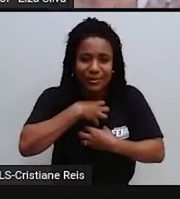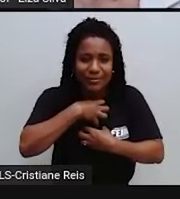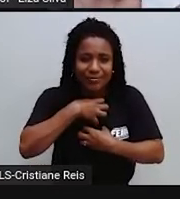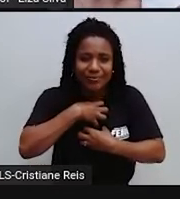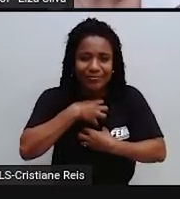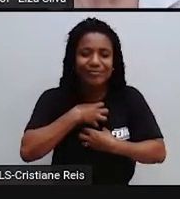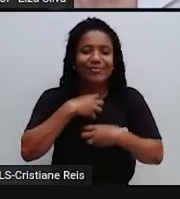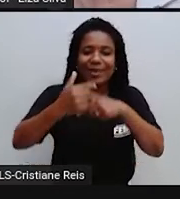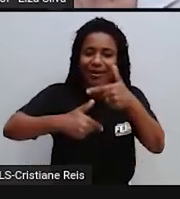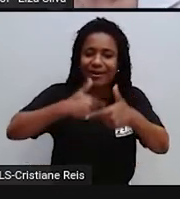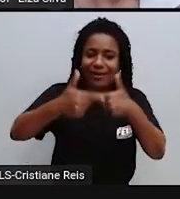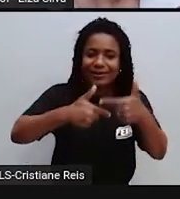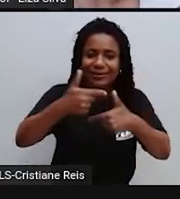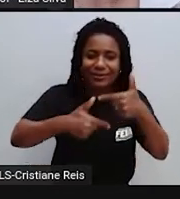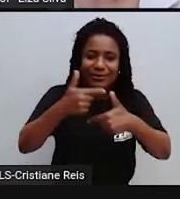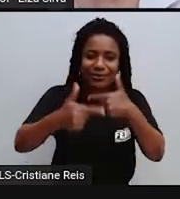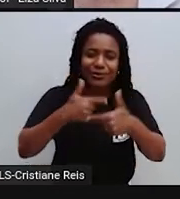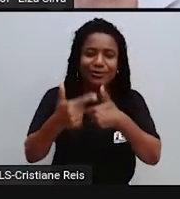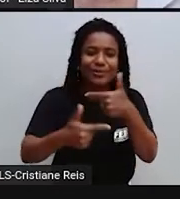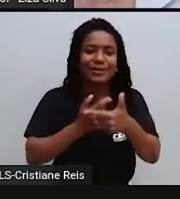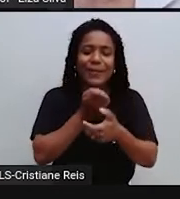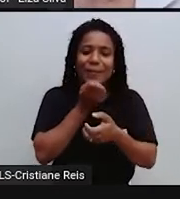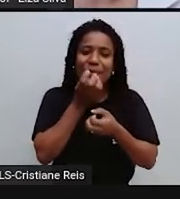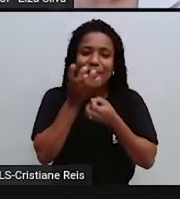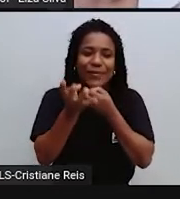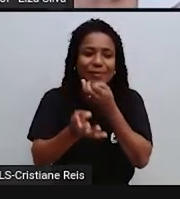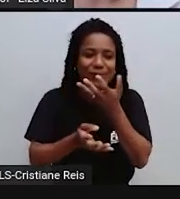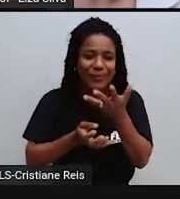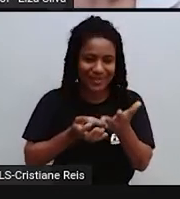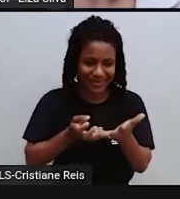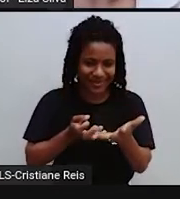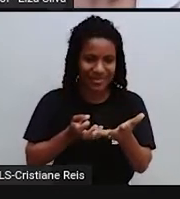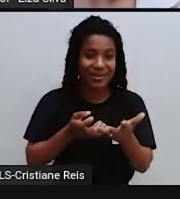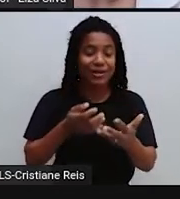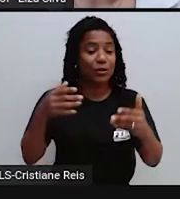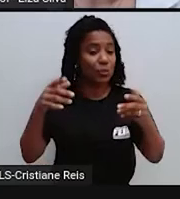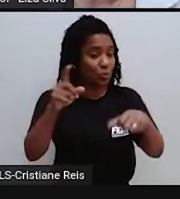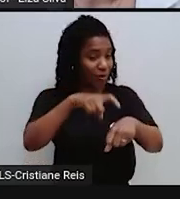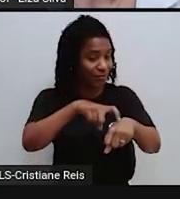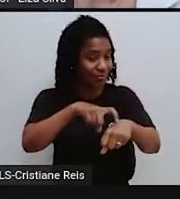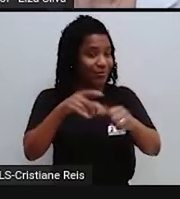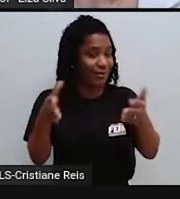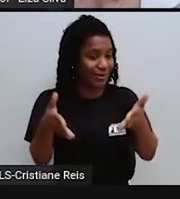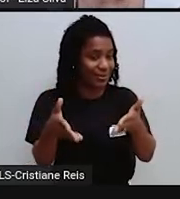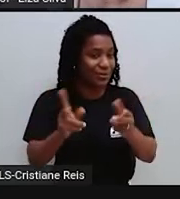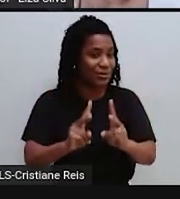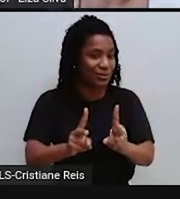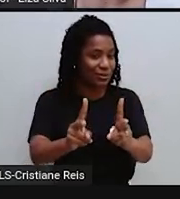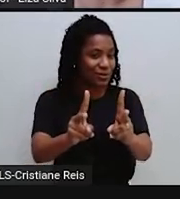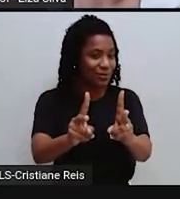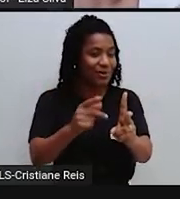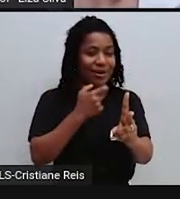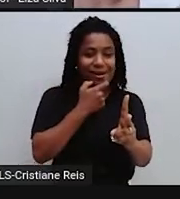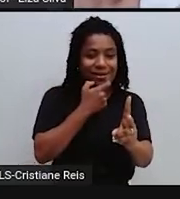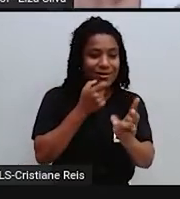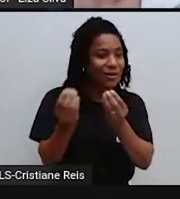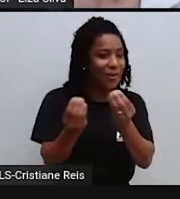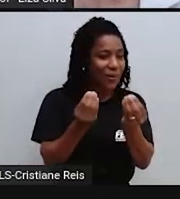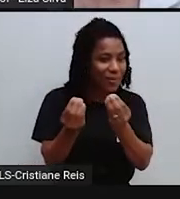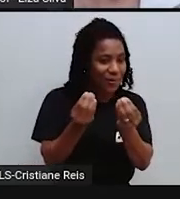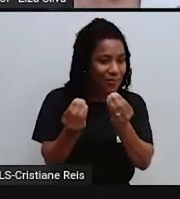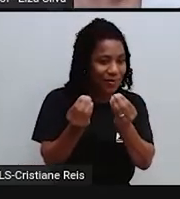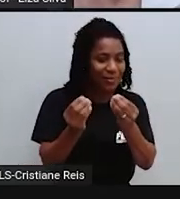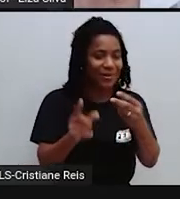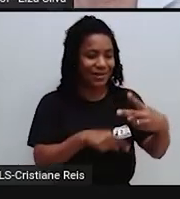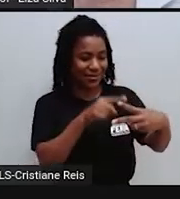sentimentos, ações que a gente quer expressar utilizando o present continuous? Então, escreva aí em seu caderno aquilo que